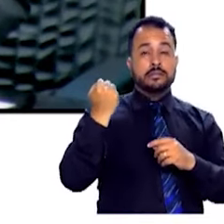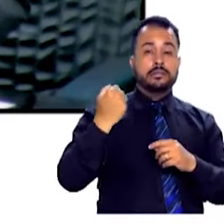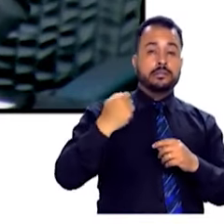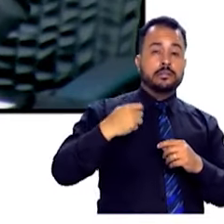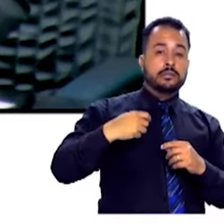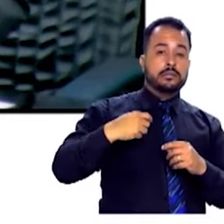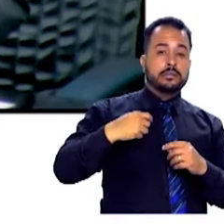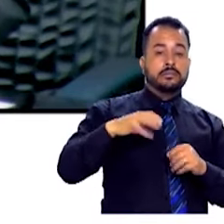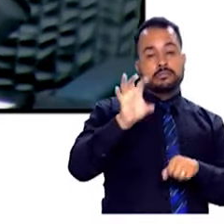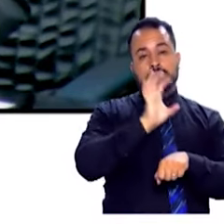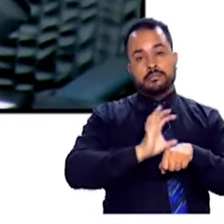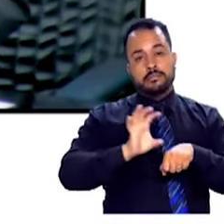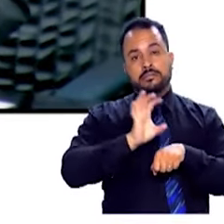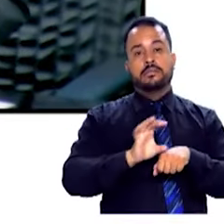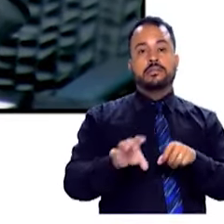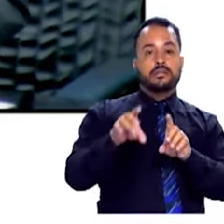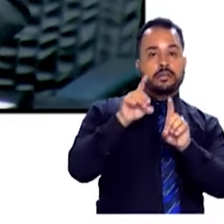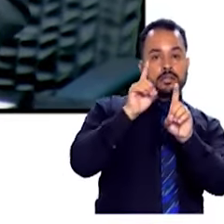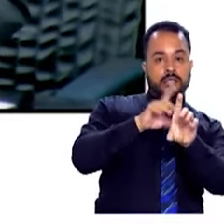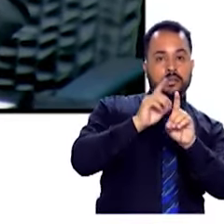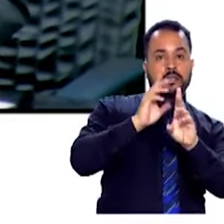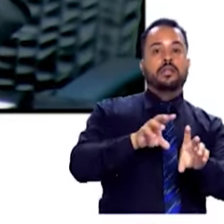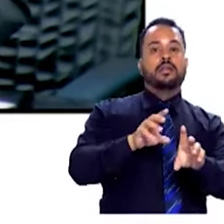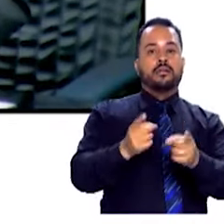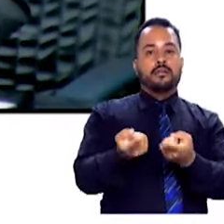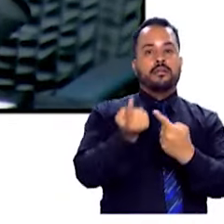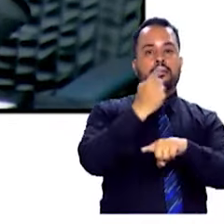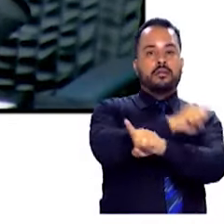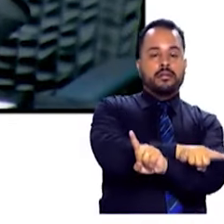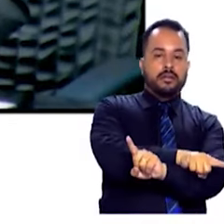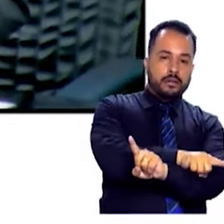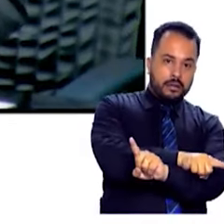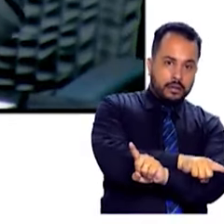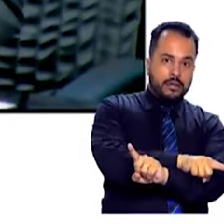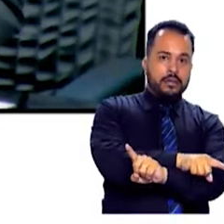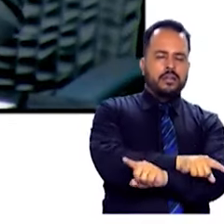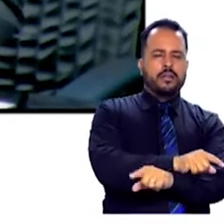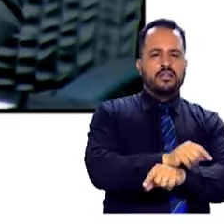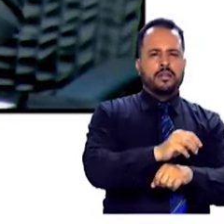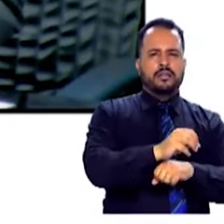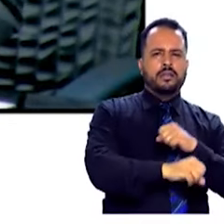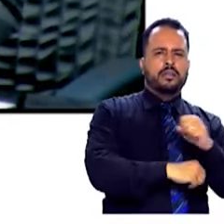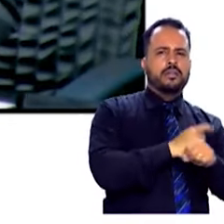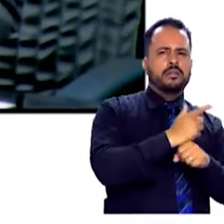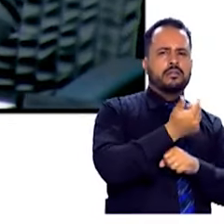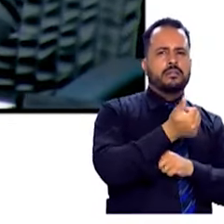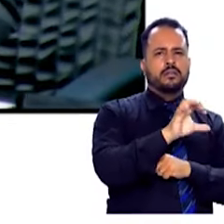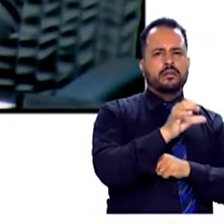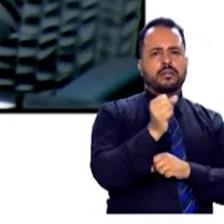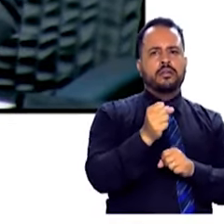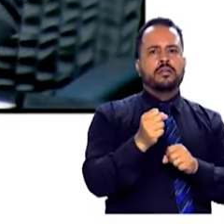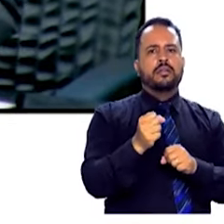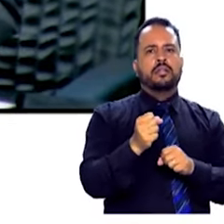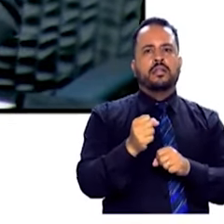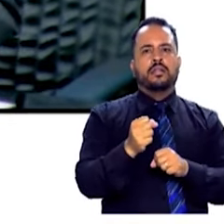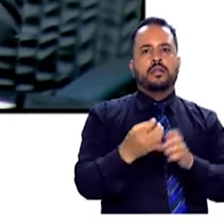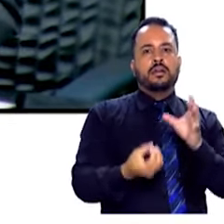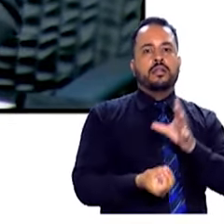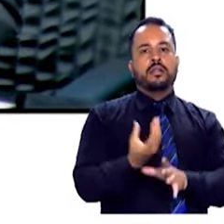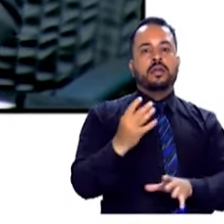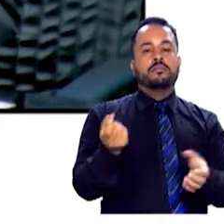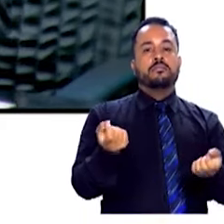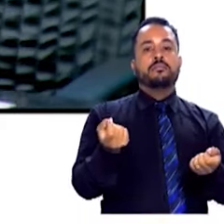doutrina da arbitrariedade que existe pelo menos desde 1909 e que foi construída jurisprudencialmente pela Suprema corte Argentina e a